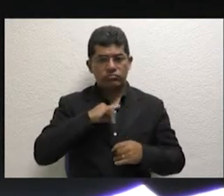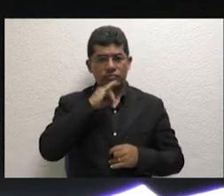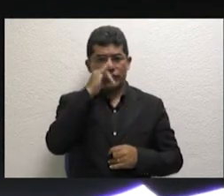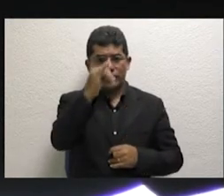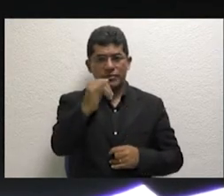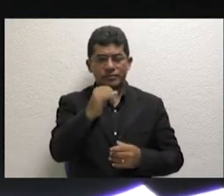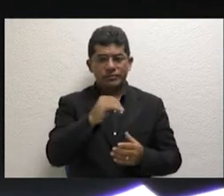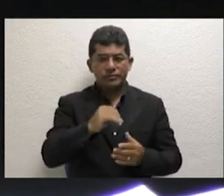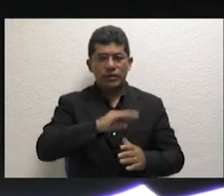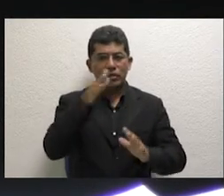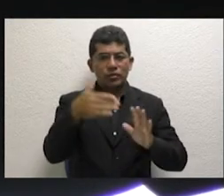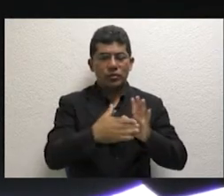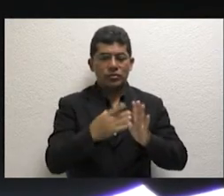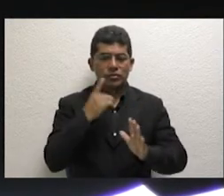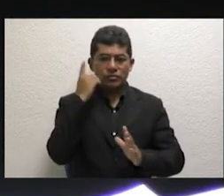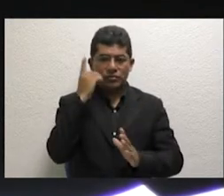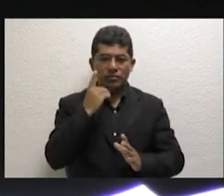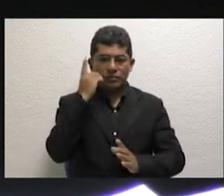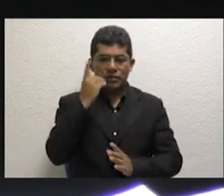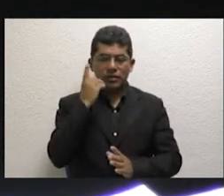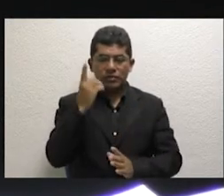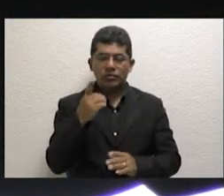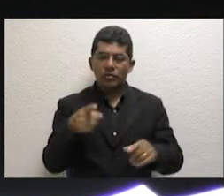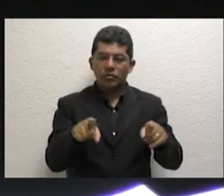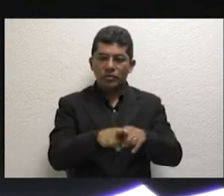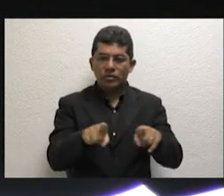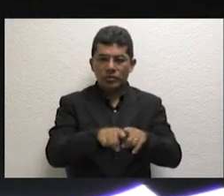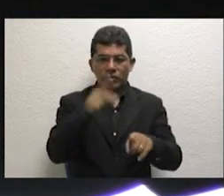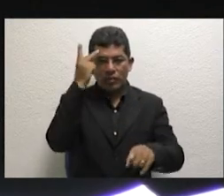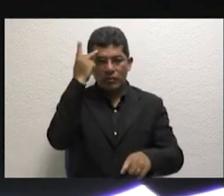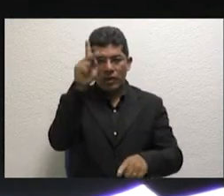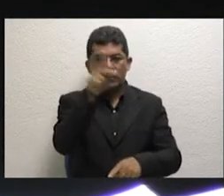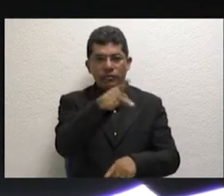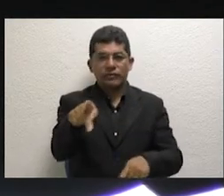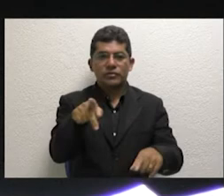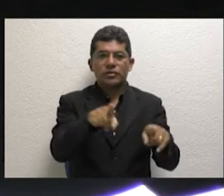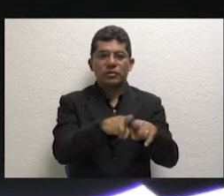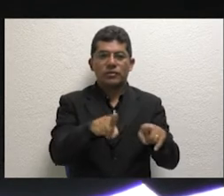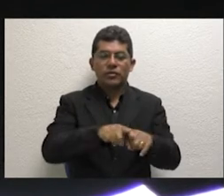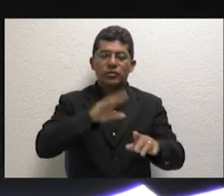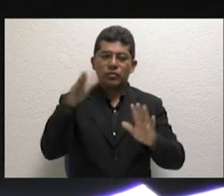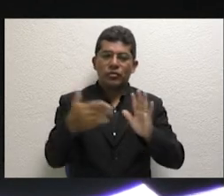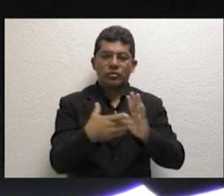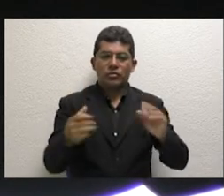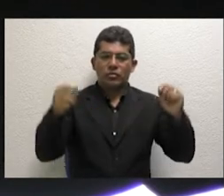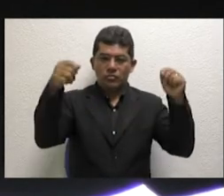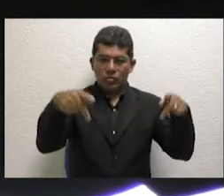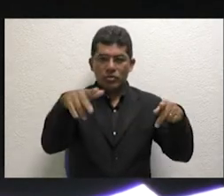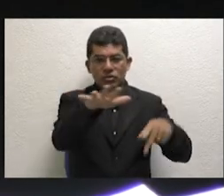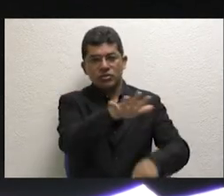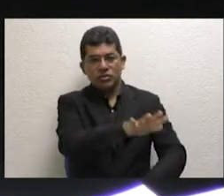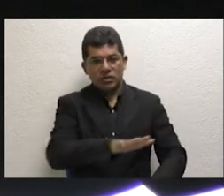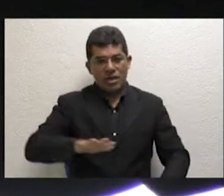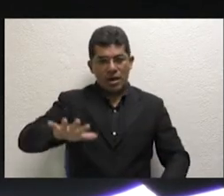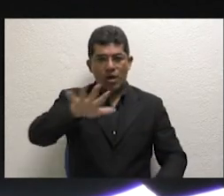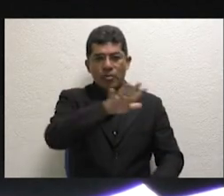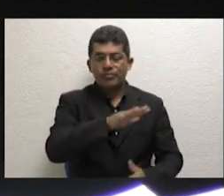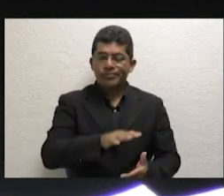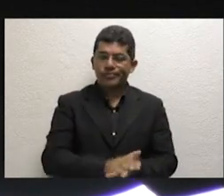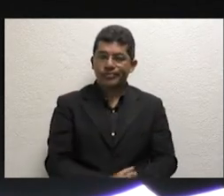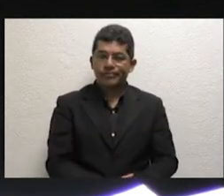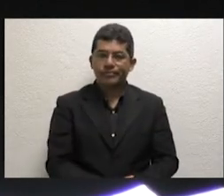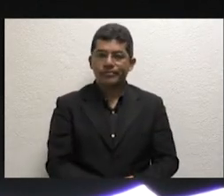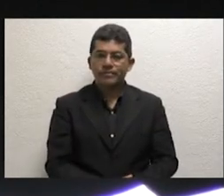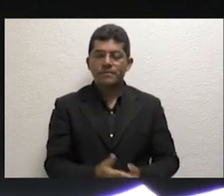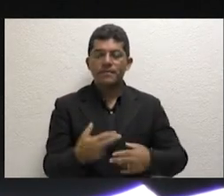os deputados como também para os professores e para a população em geral sobre